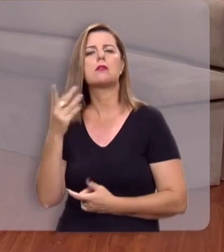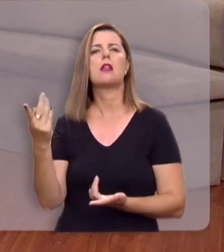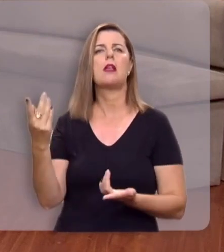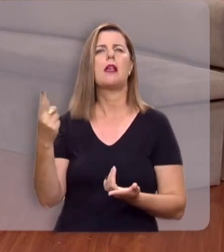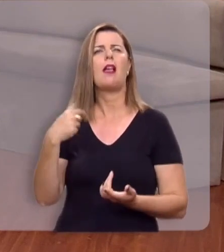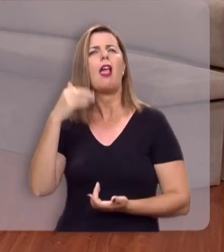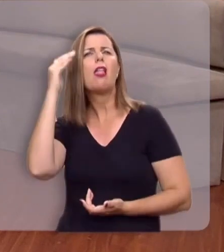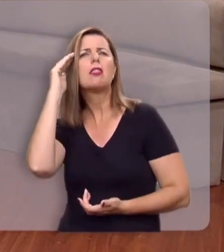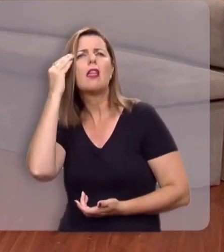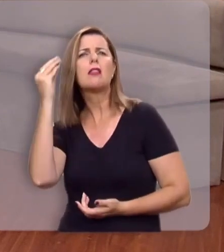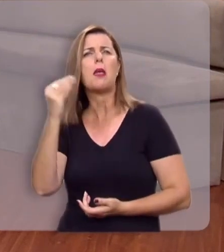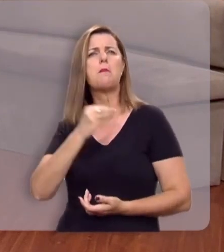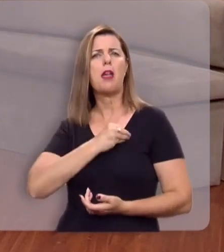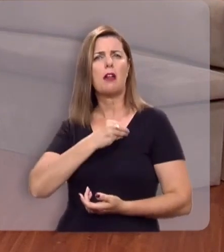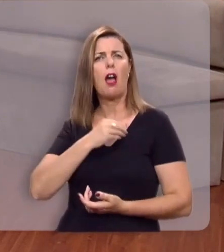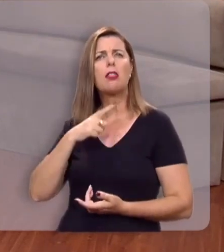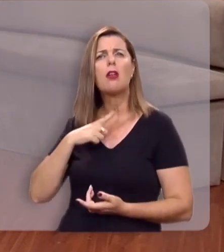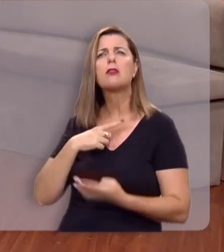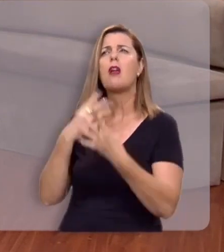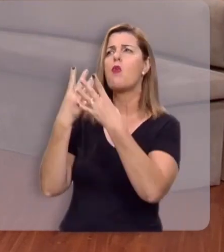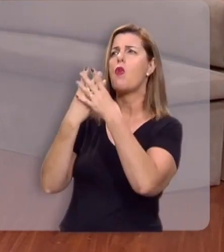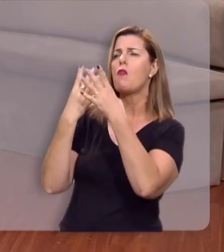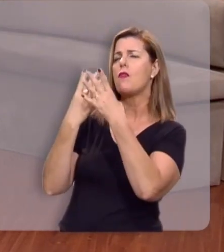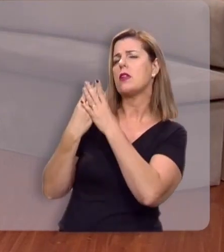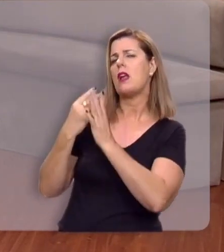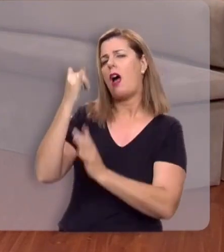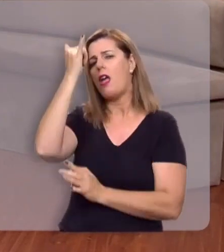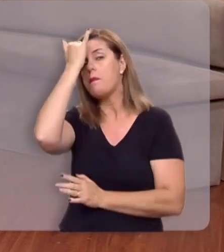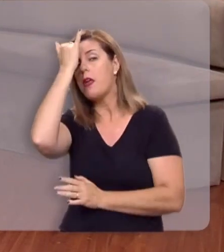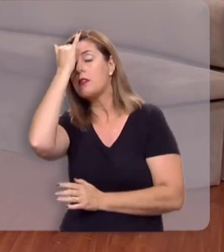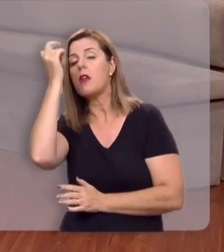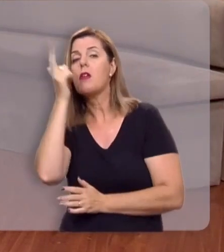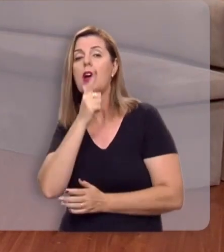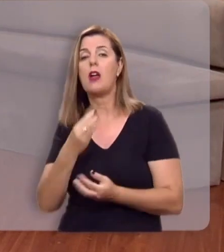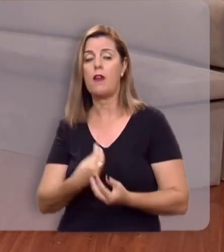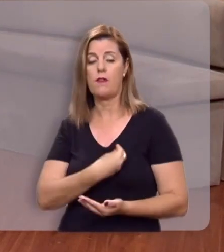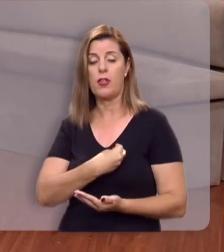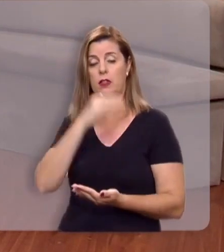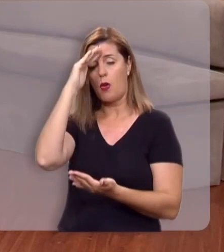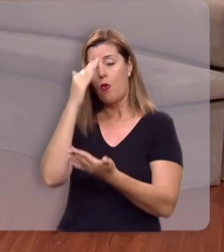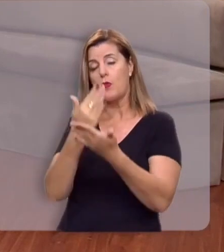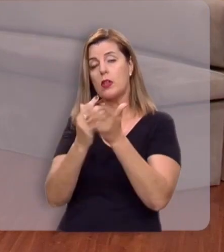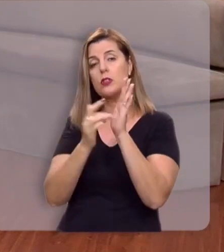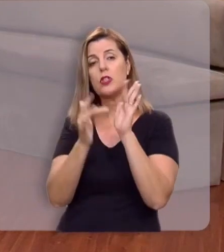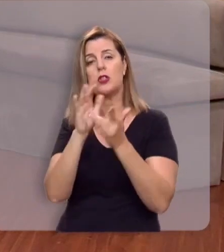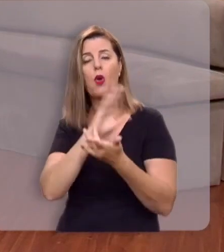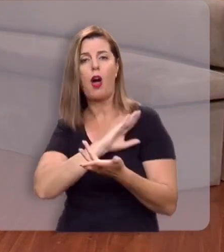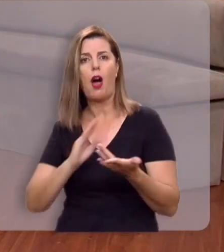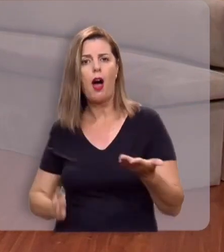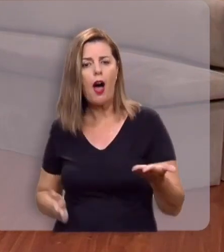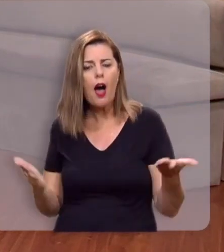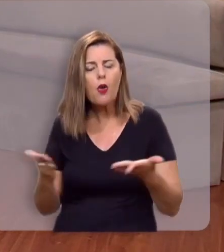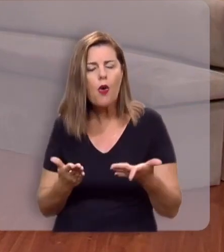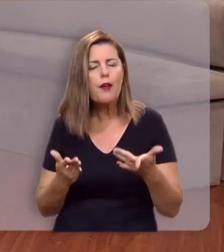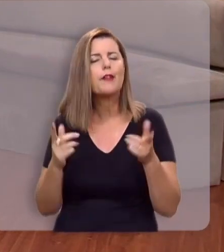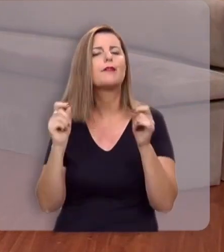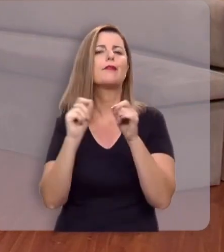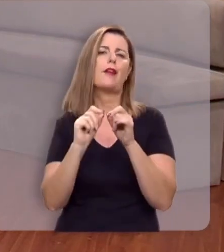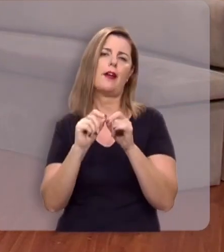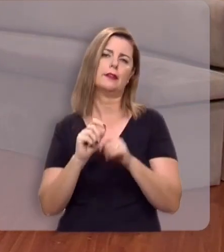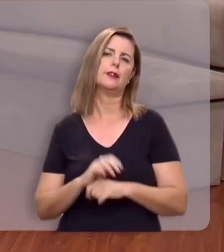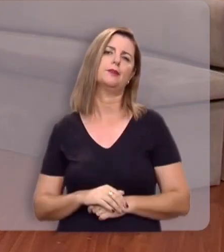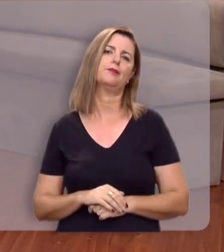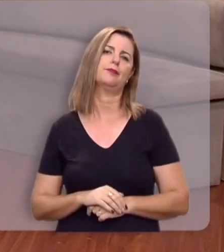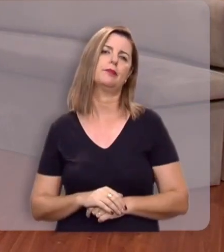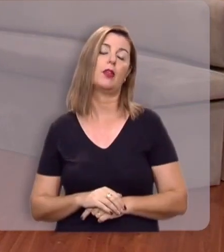reconhecer-se pecador e confessar os seus pecados e arrepender-se deles e colocar sua confiança em Cristo, agora mesmo faça